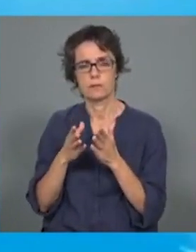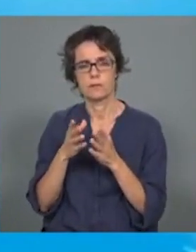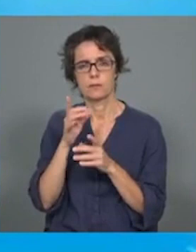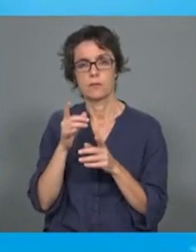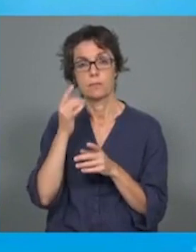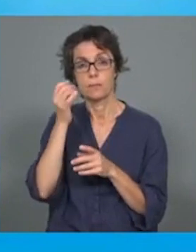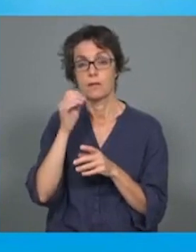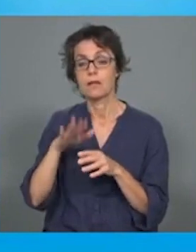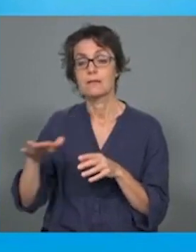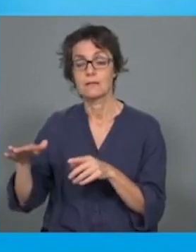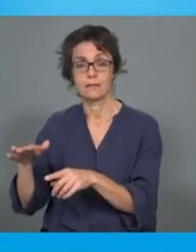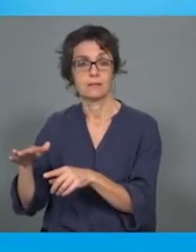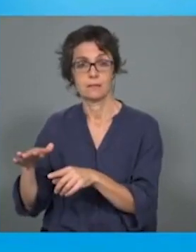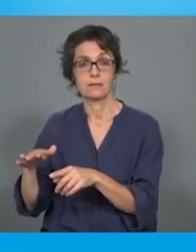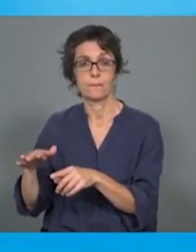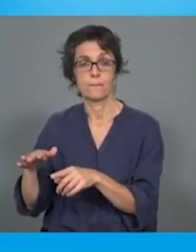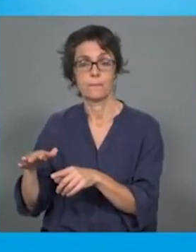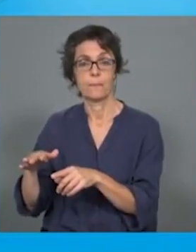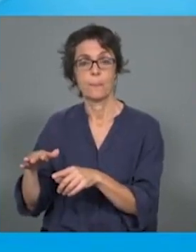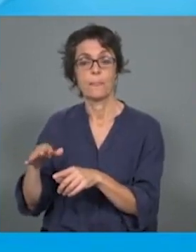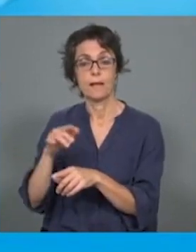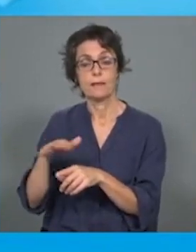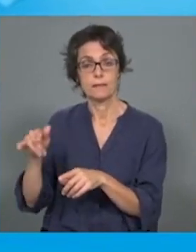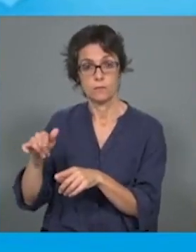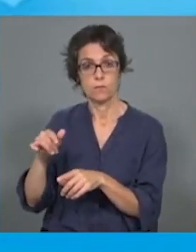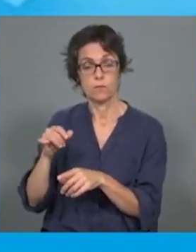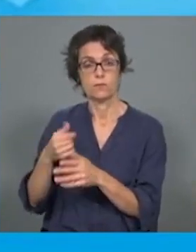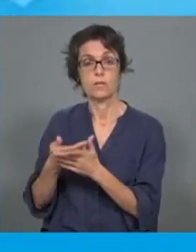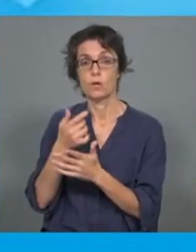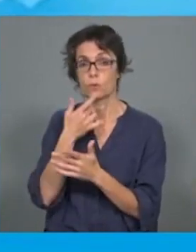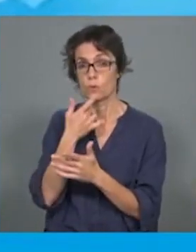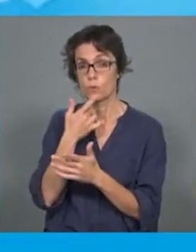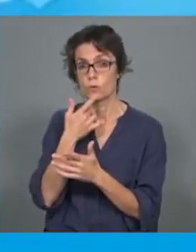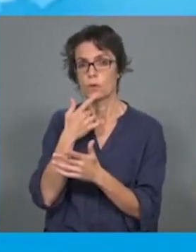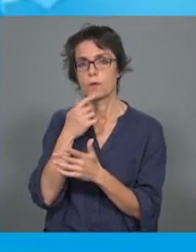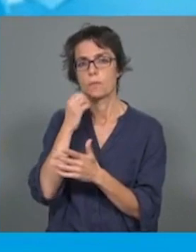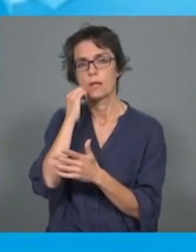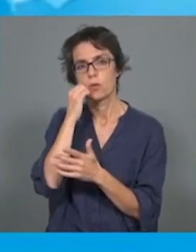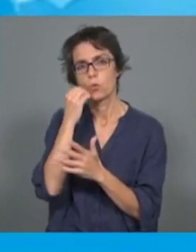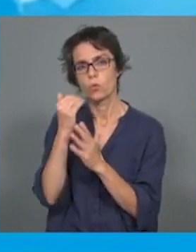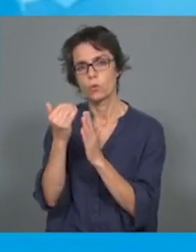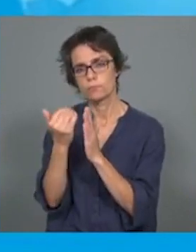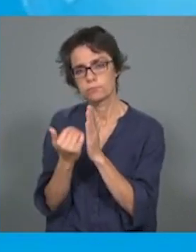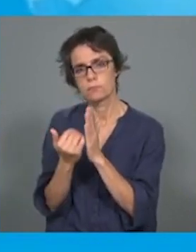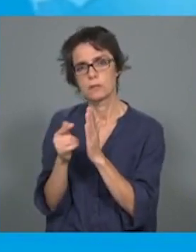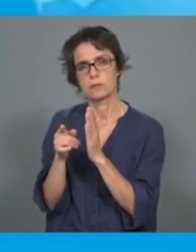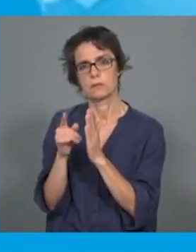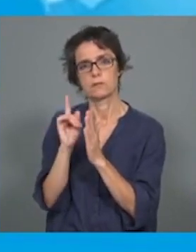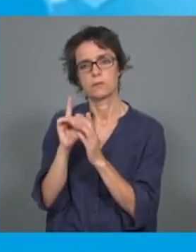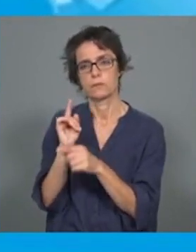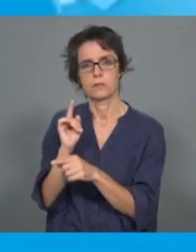que a ciência e o que hoje a ciência nos pode dar para eliminar, reduzir e tratar a dor é